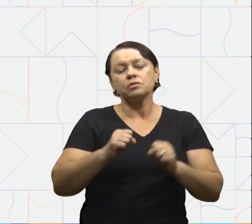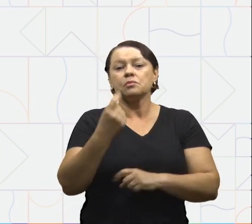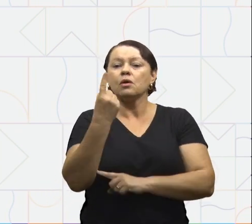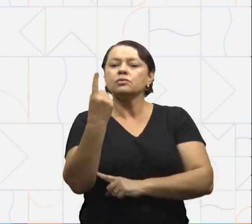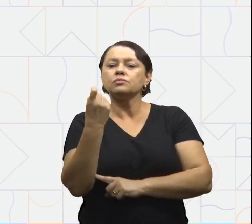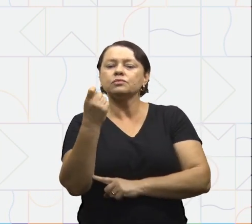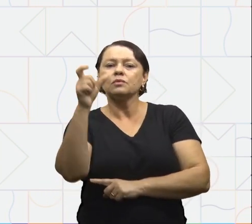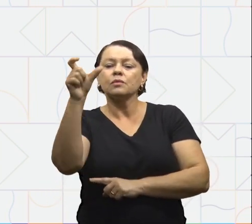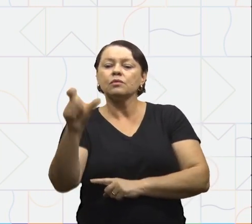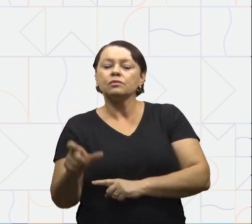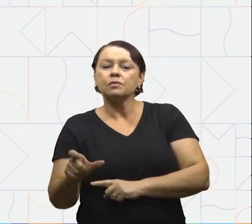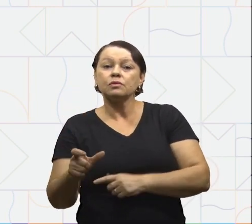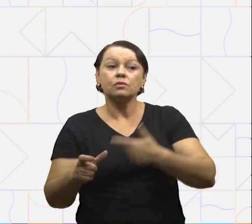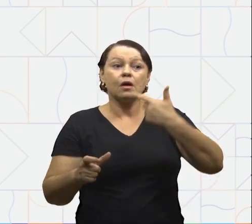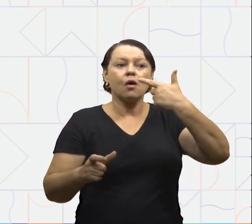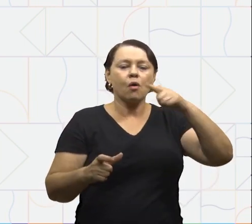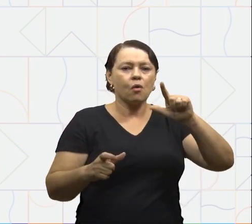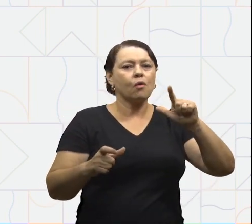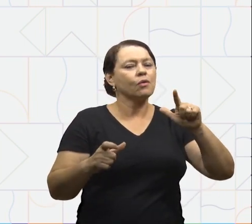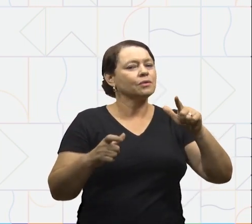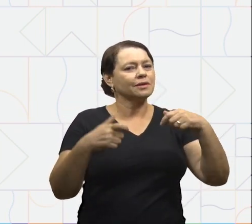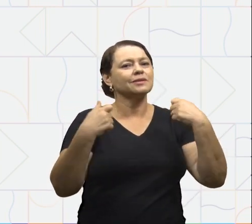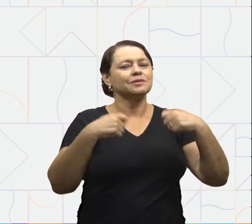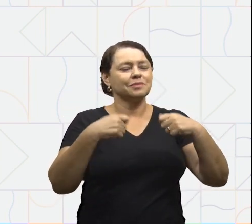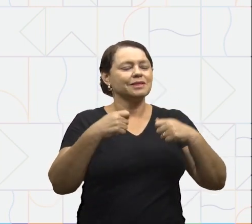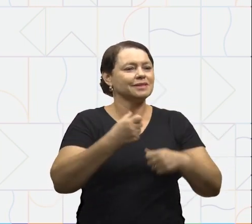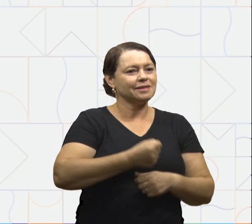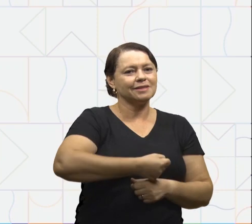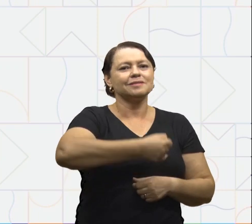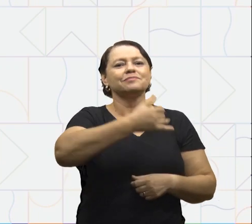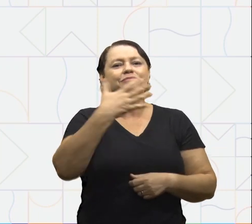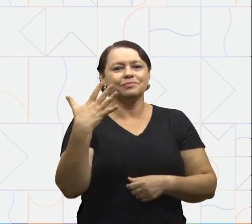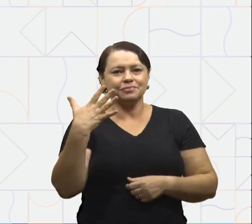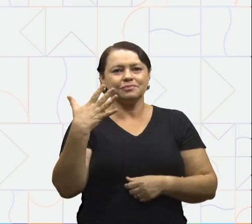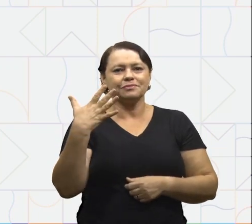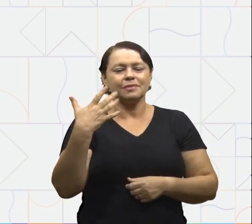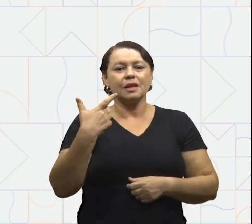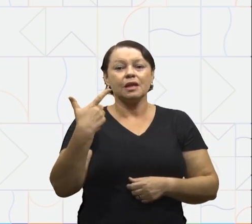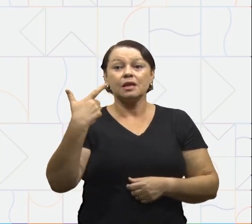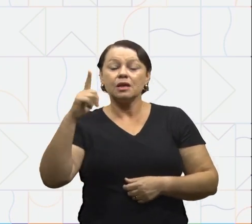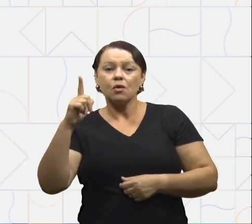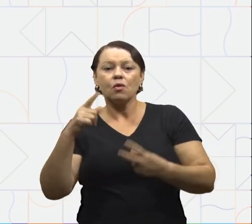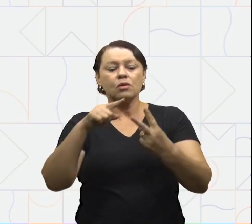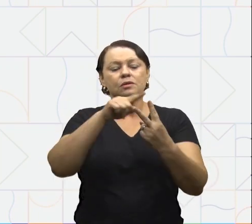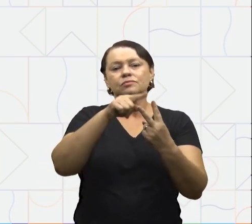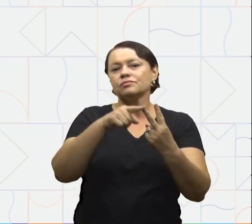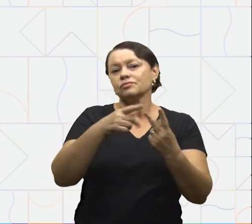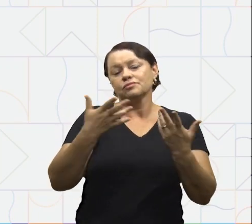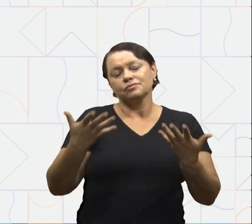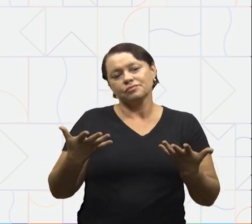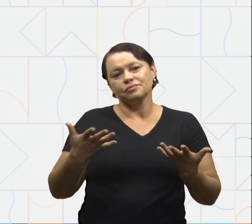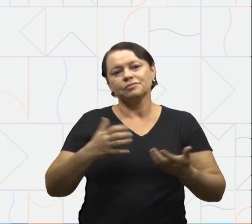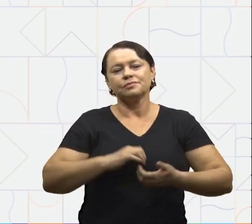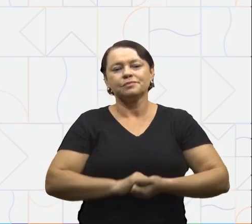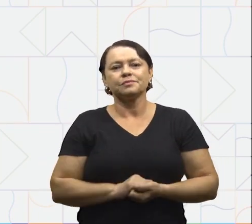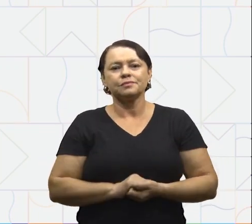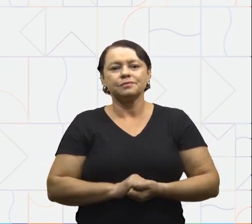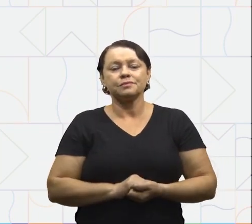com apenas uma pessoa, outras brincadeiras só funcionam se forem pares e outras não têm quantidade máxima de